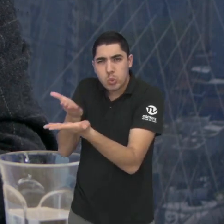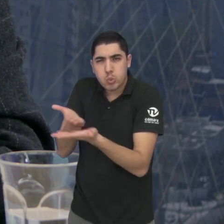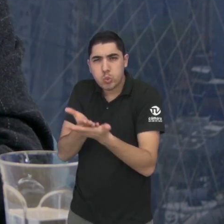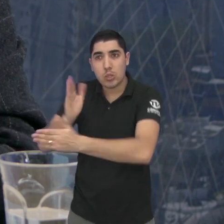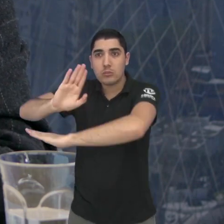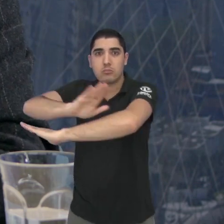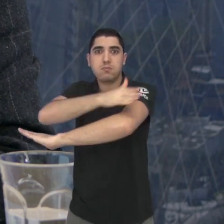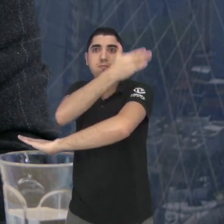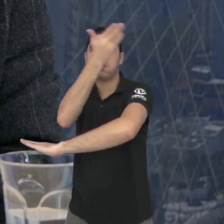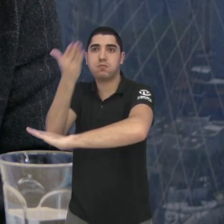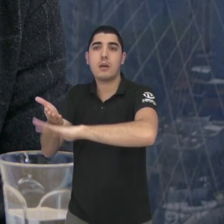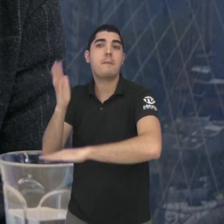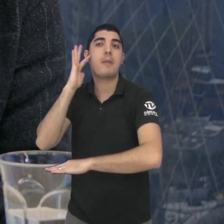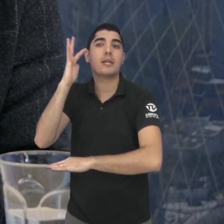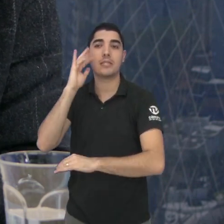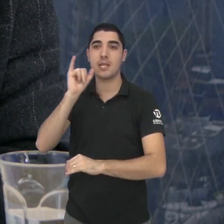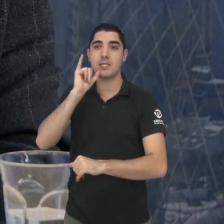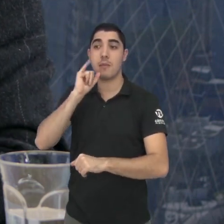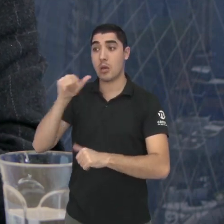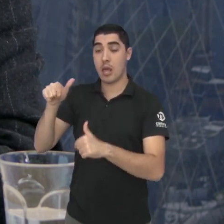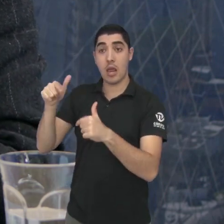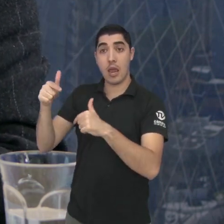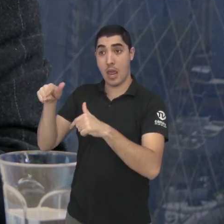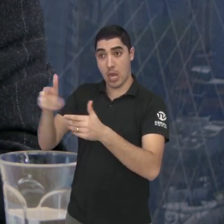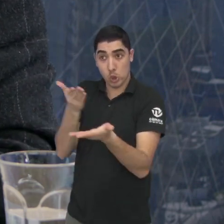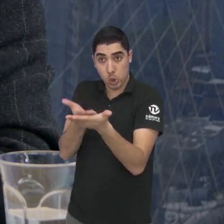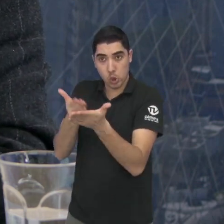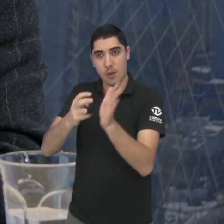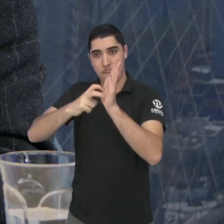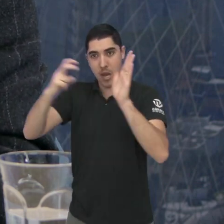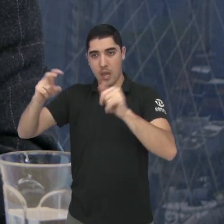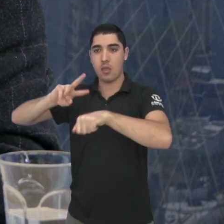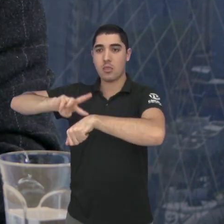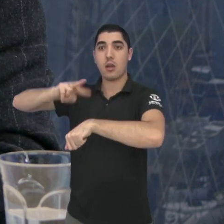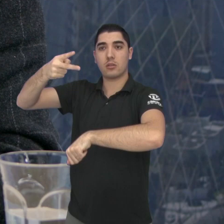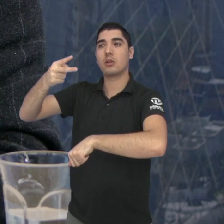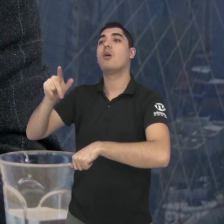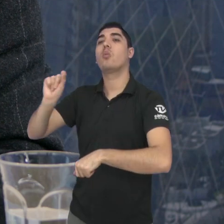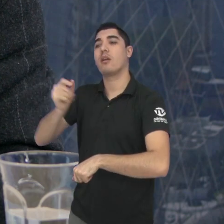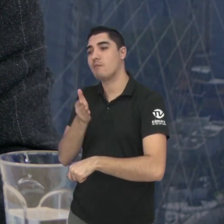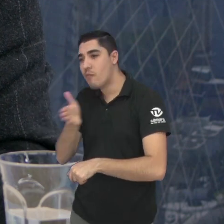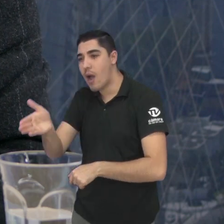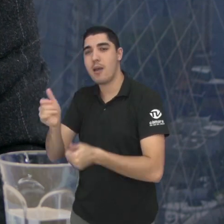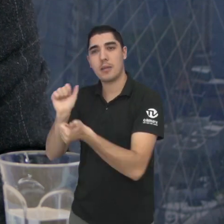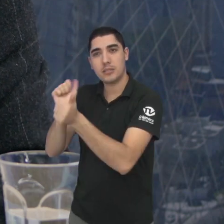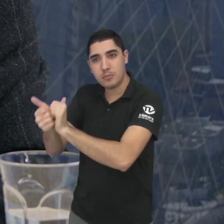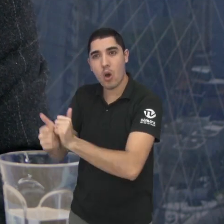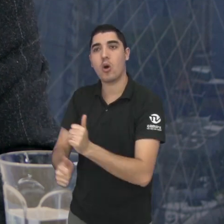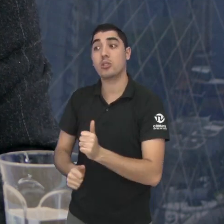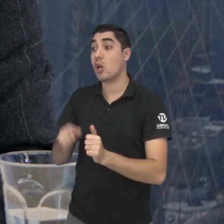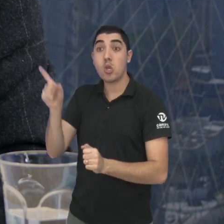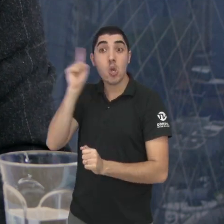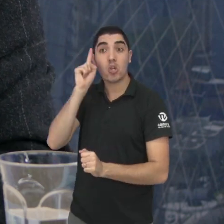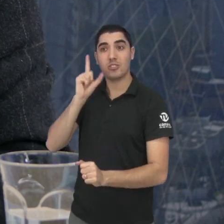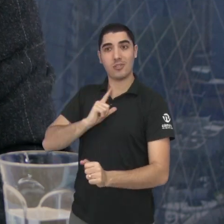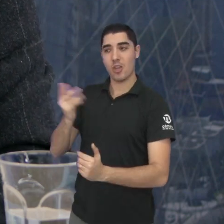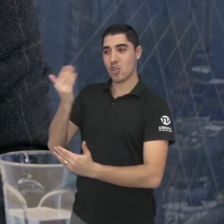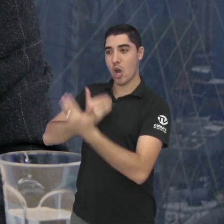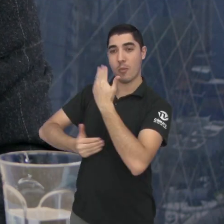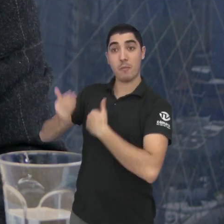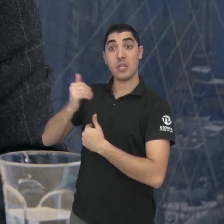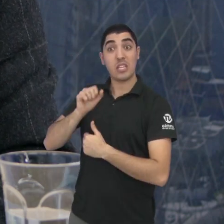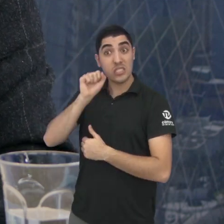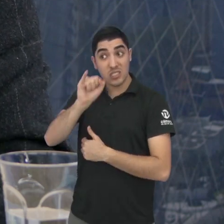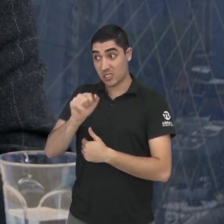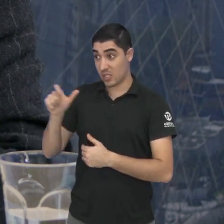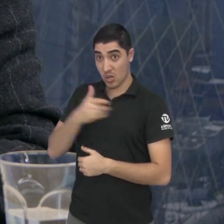à tarde você tem o contra, que é esporte, fica o dia inteiro com alimentação. Se você fizer